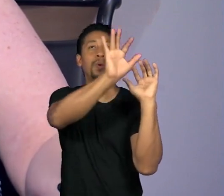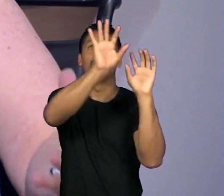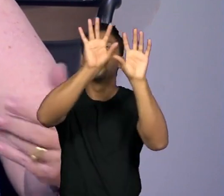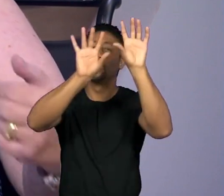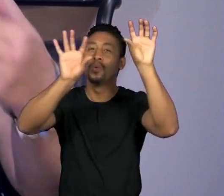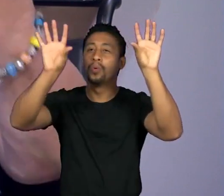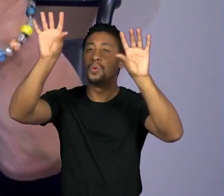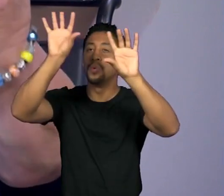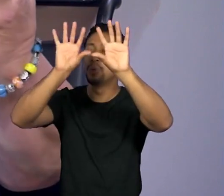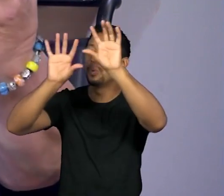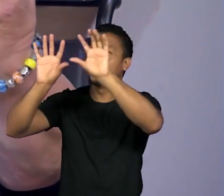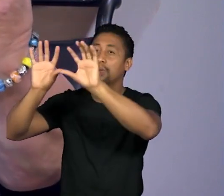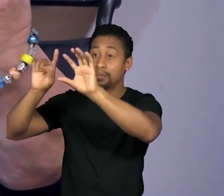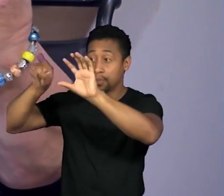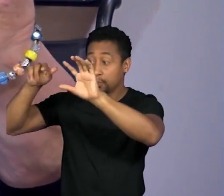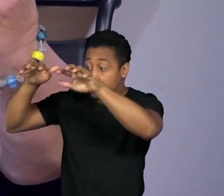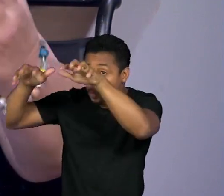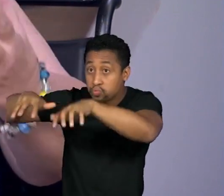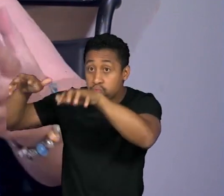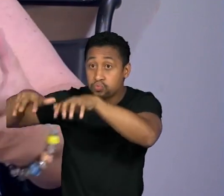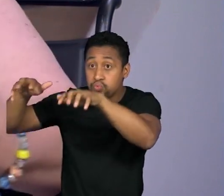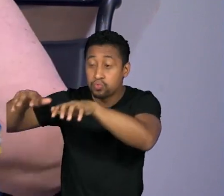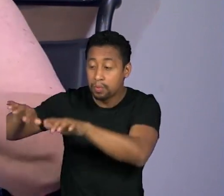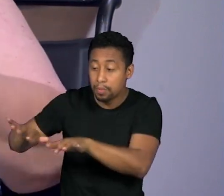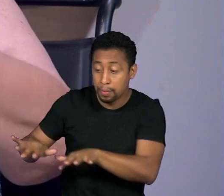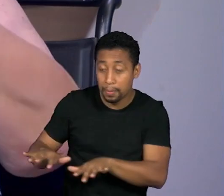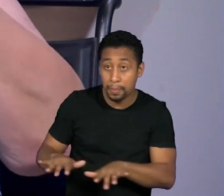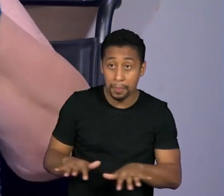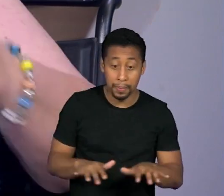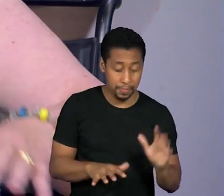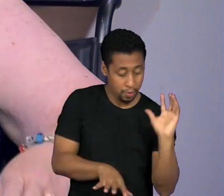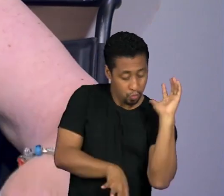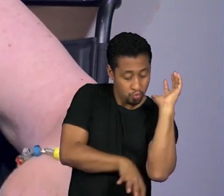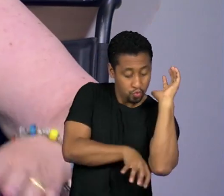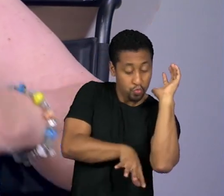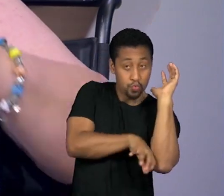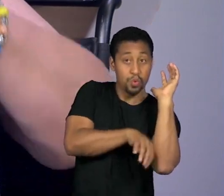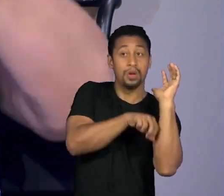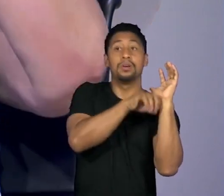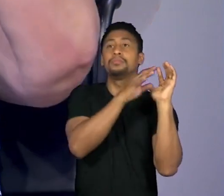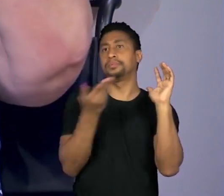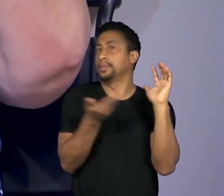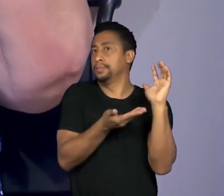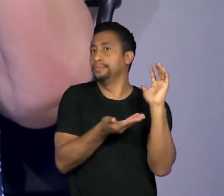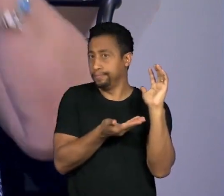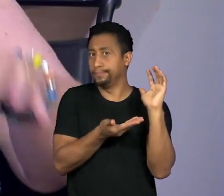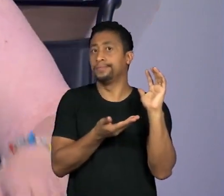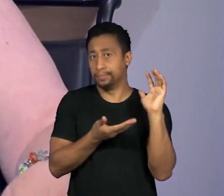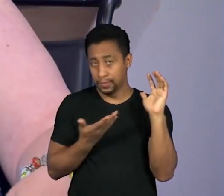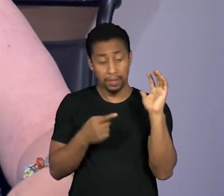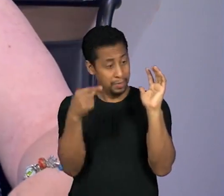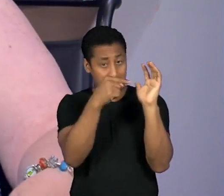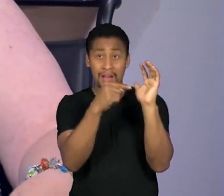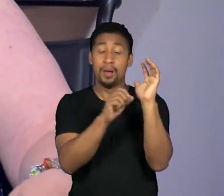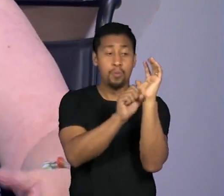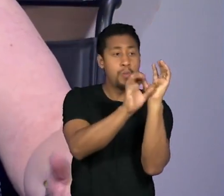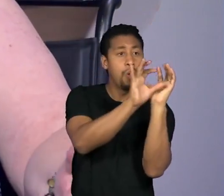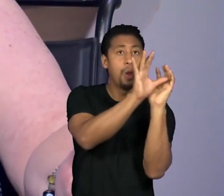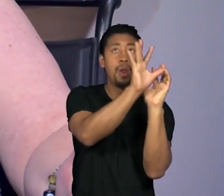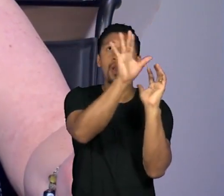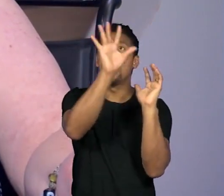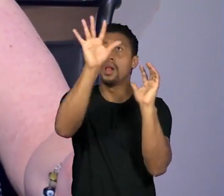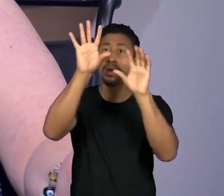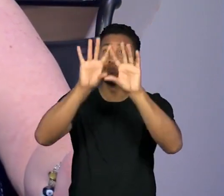florestas. Elas transpiram. Então, a água que está no lençol freático é liberada como vapor